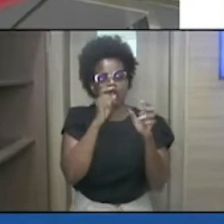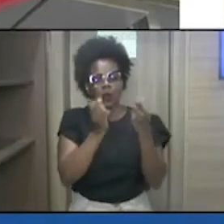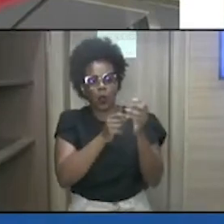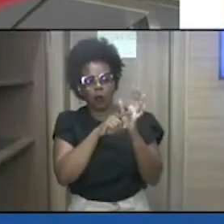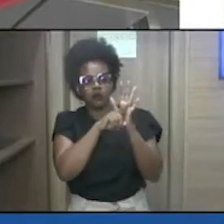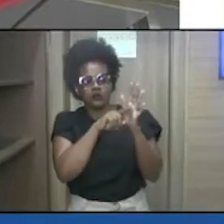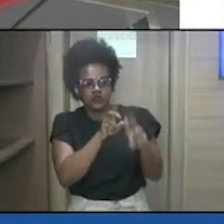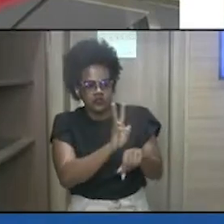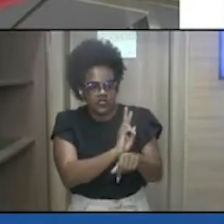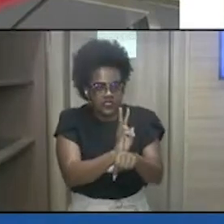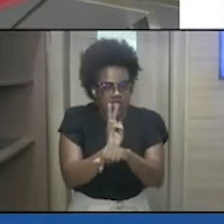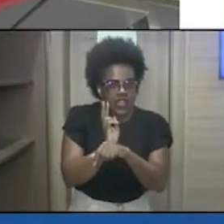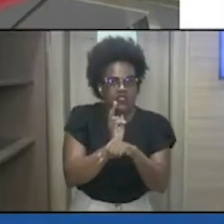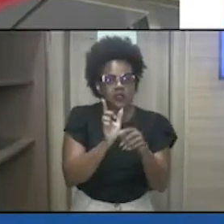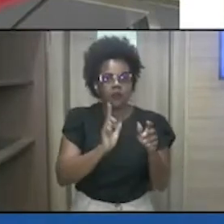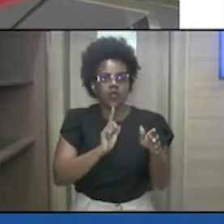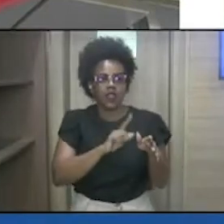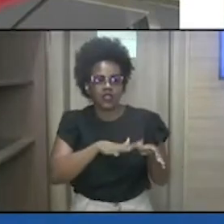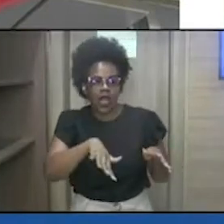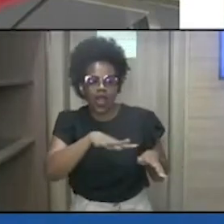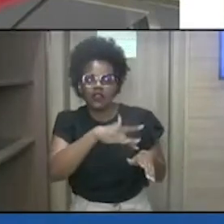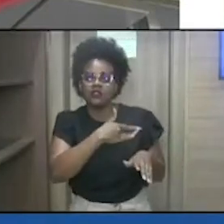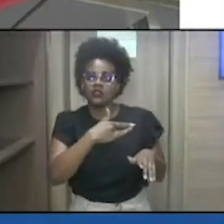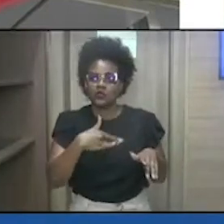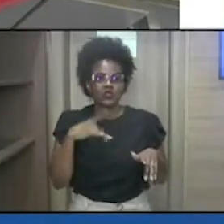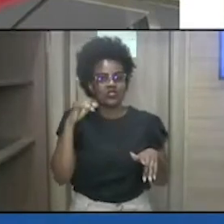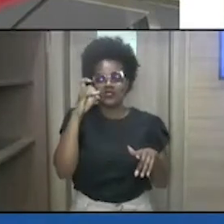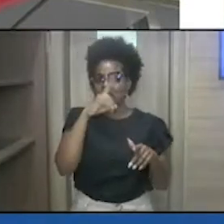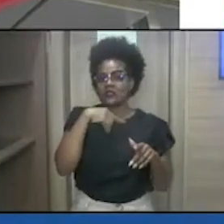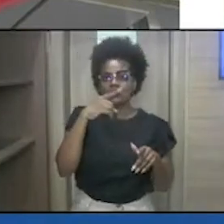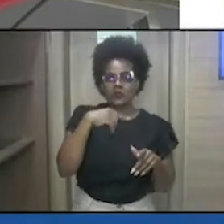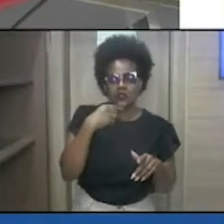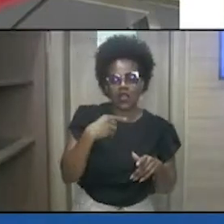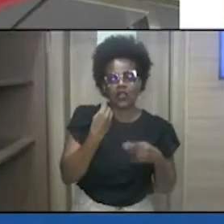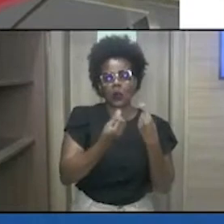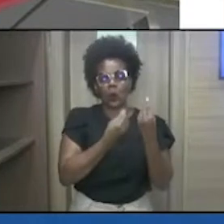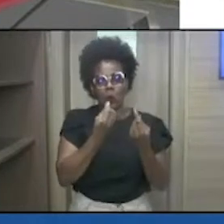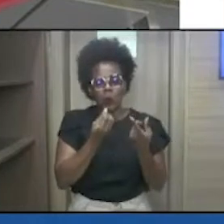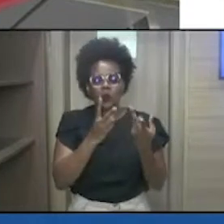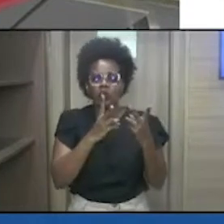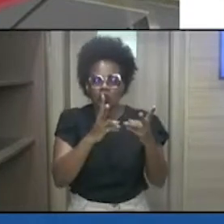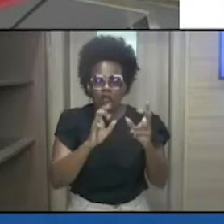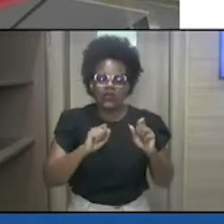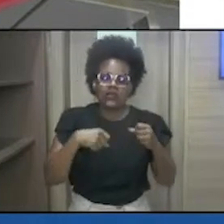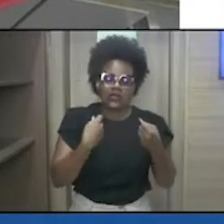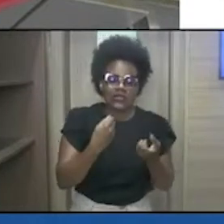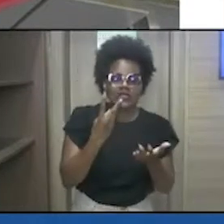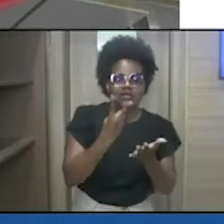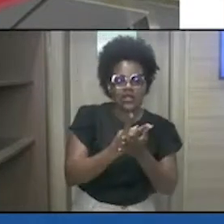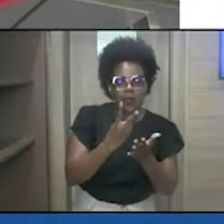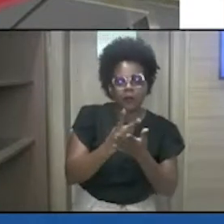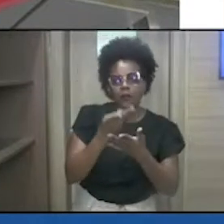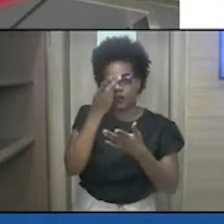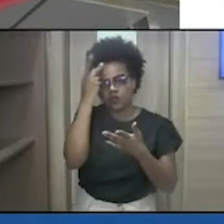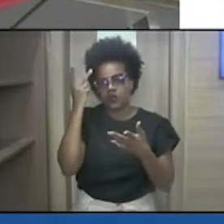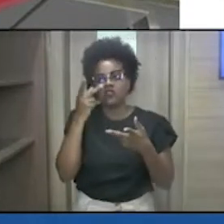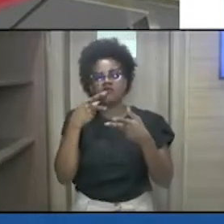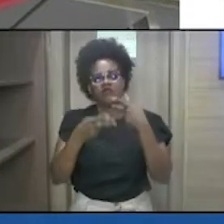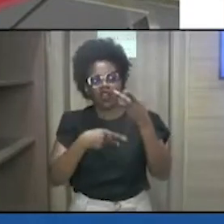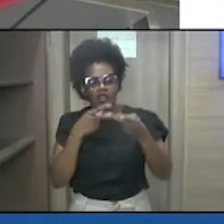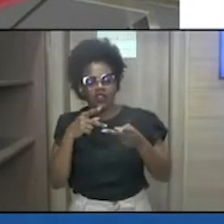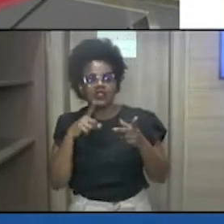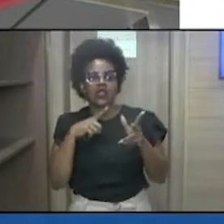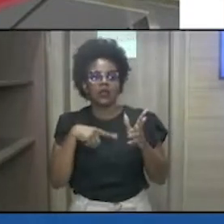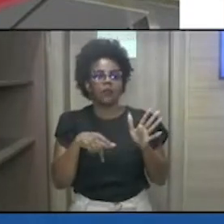não permitem, né, dificultam muito a manutenção desses serviços. Isso foi uma fala recorrente para a dificuldade de